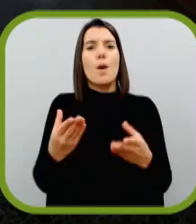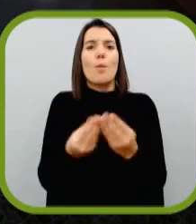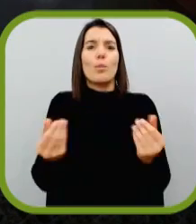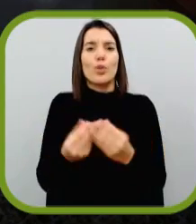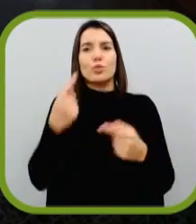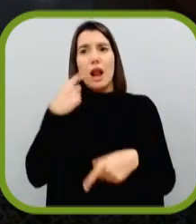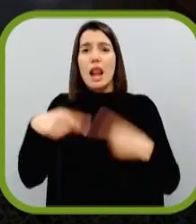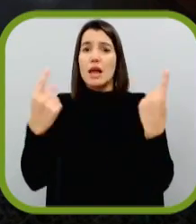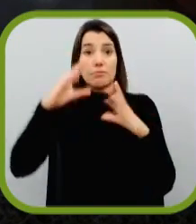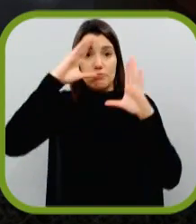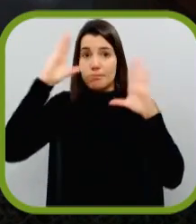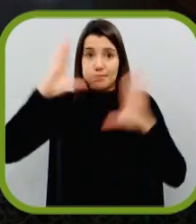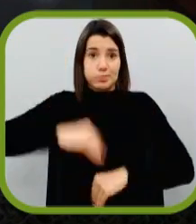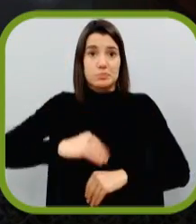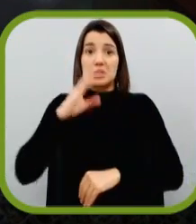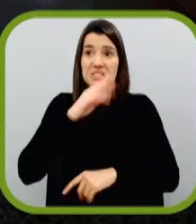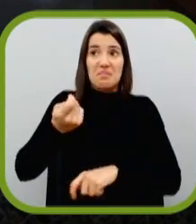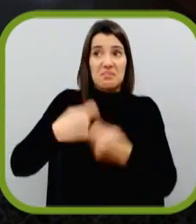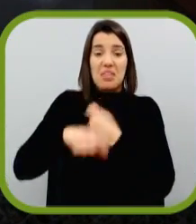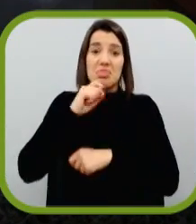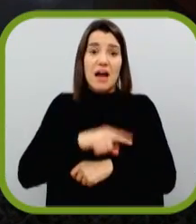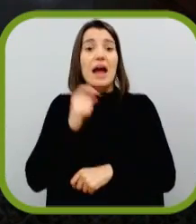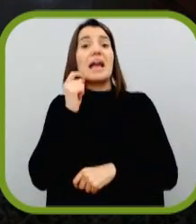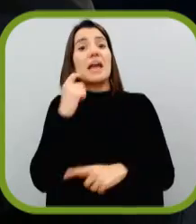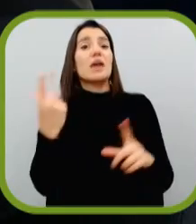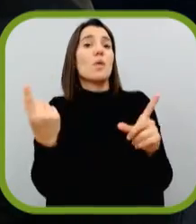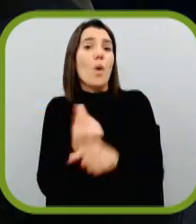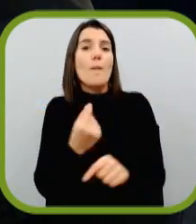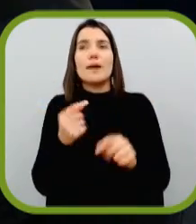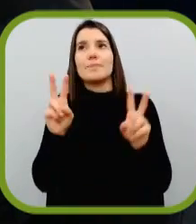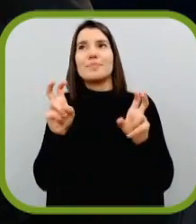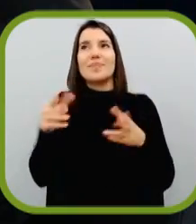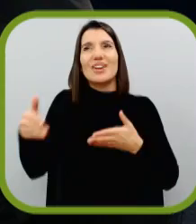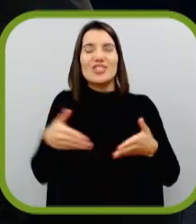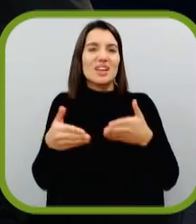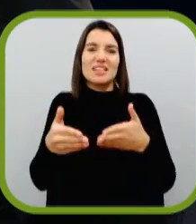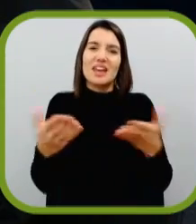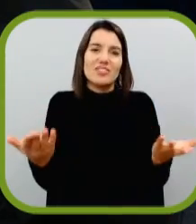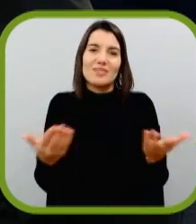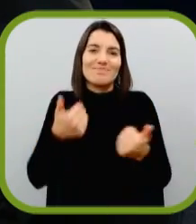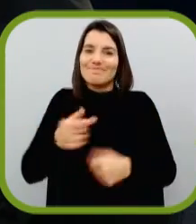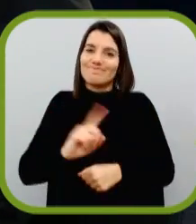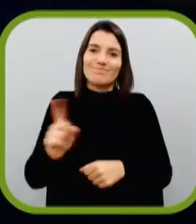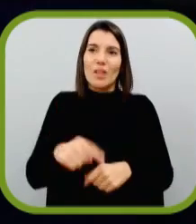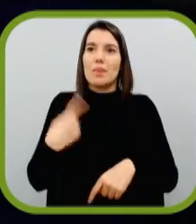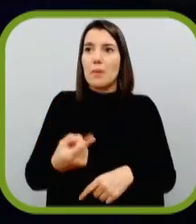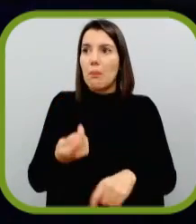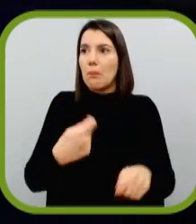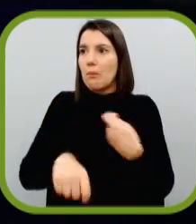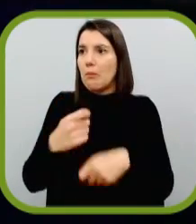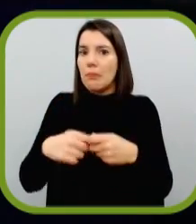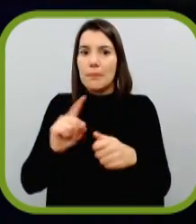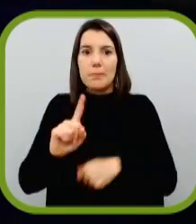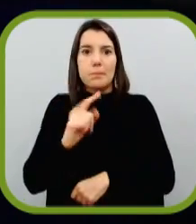efetivamente, lançarem um produto sem conhecer, digamos assim, o seu target, digamos que estrategicamente não deve acontecer e, portanto,